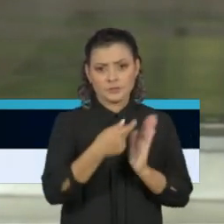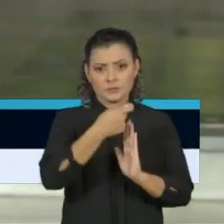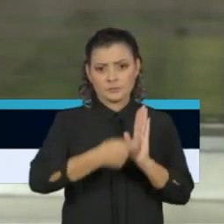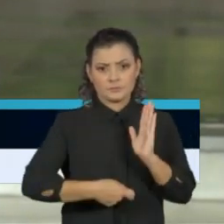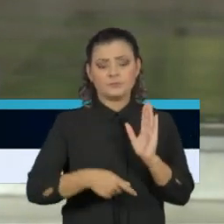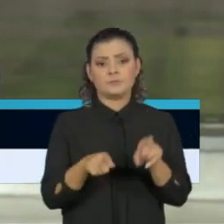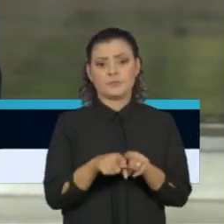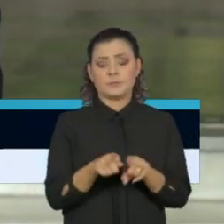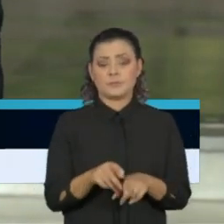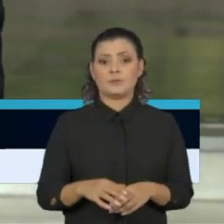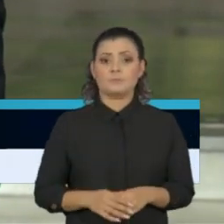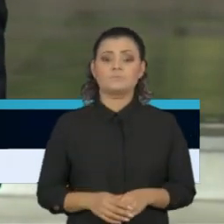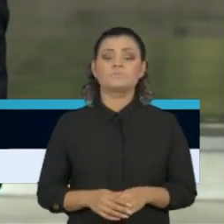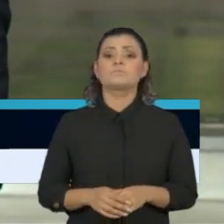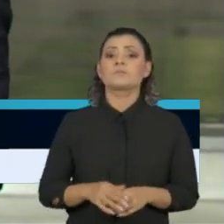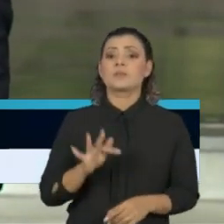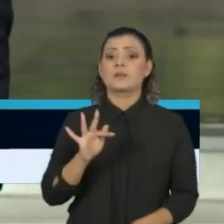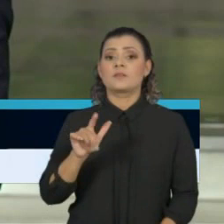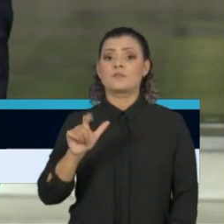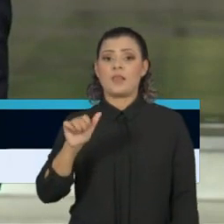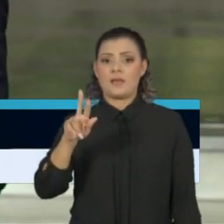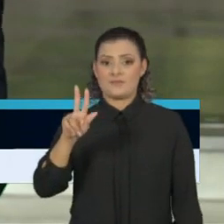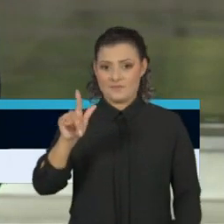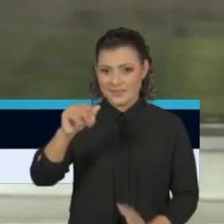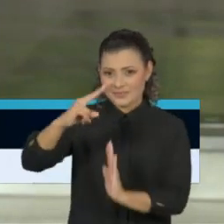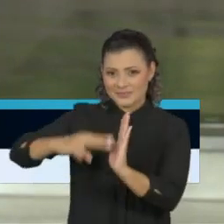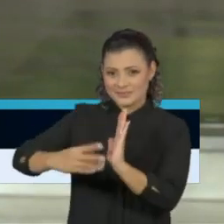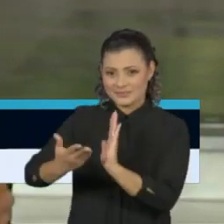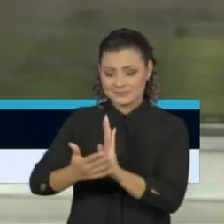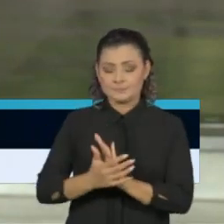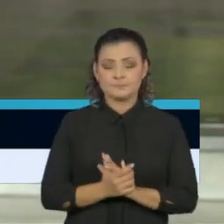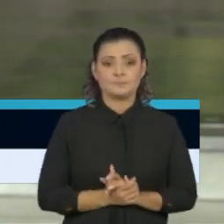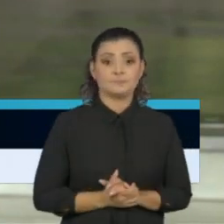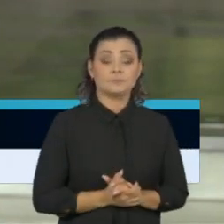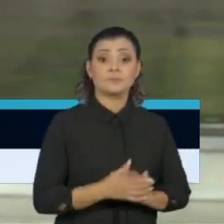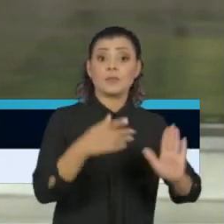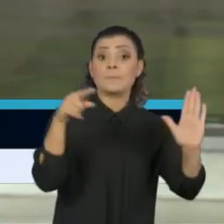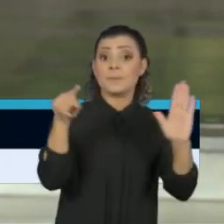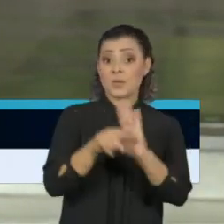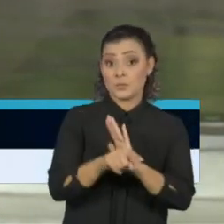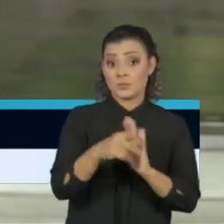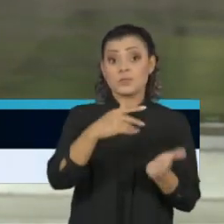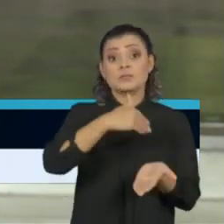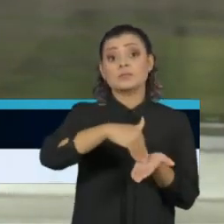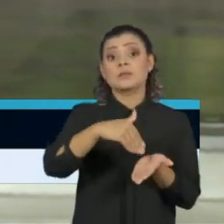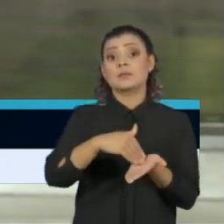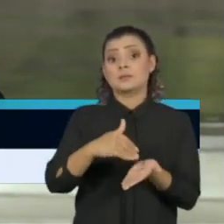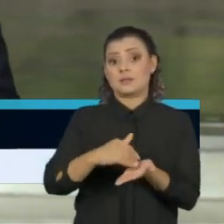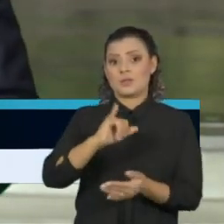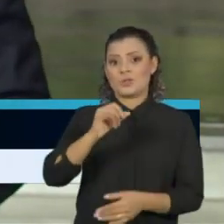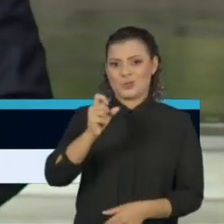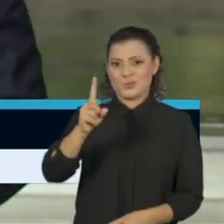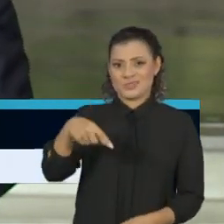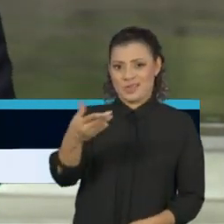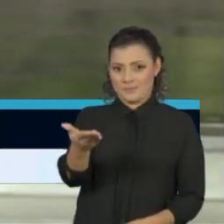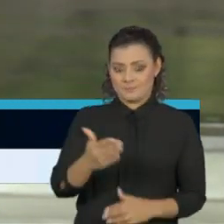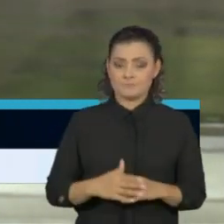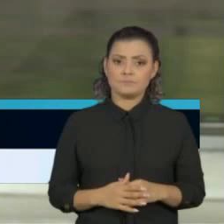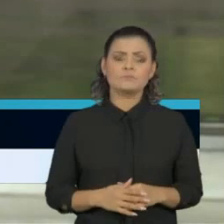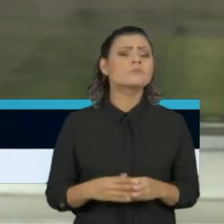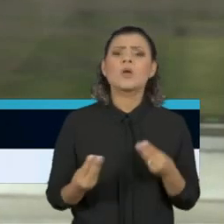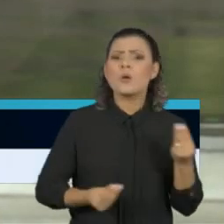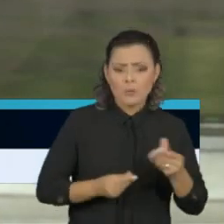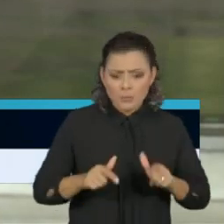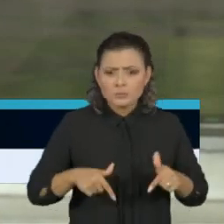Leila Lima pela jornalista Flávia Soares. Flávia. Pergunta ao secretário German: quais medidas preventivas estão